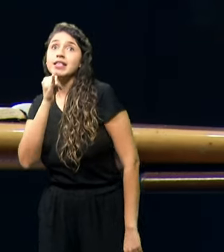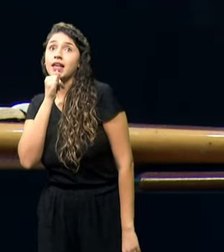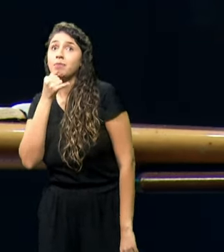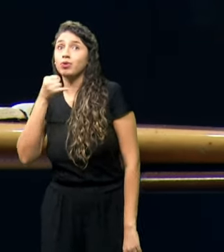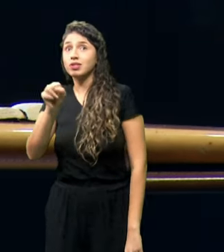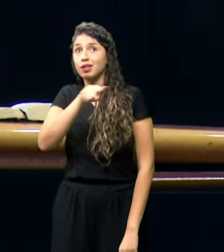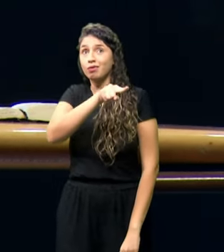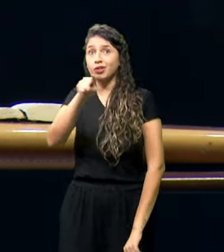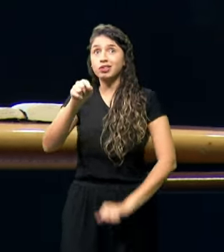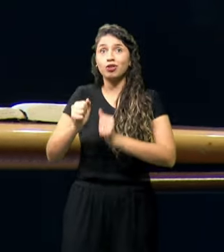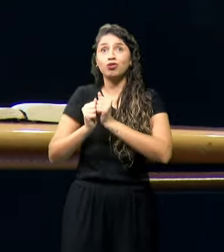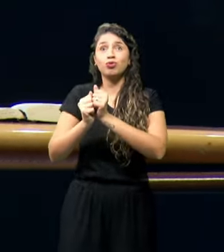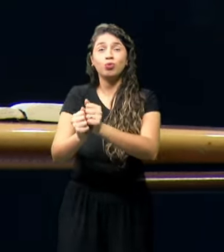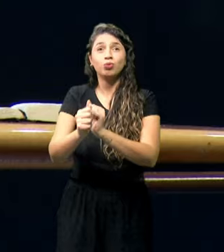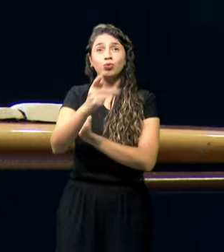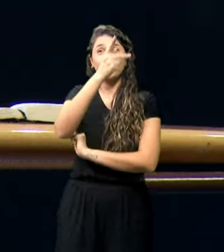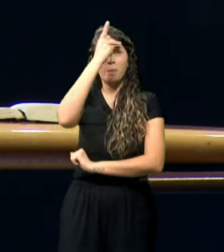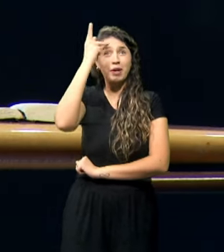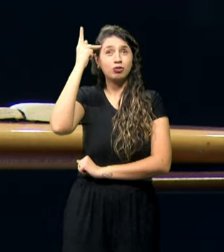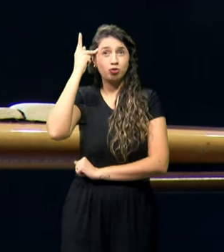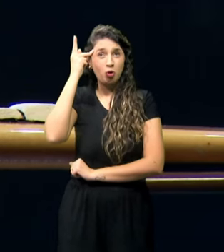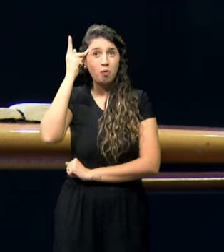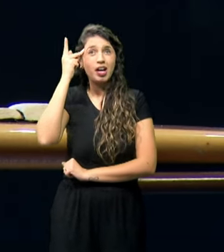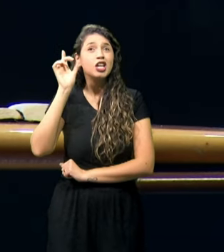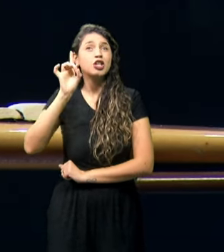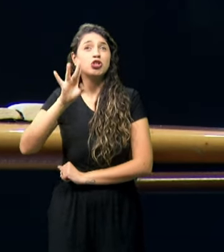para não quebrarem a sua por estar andando com ele.